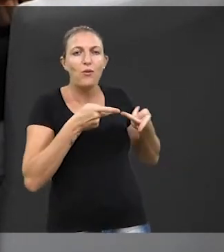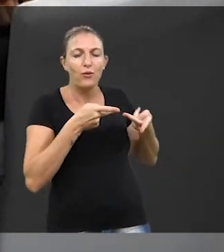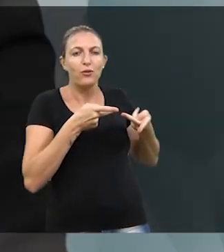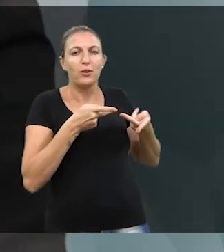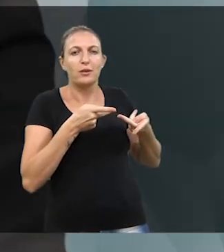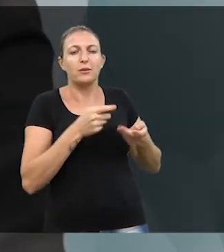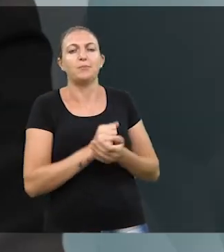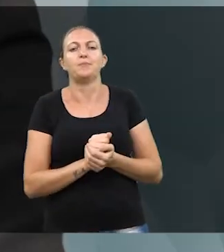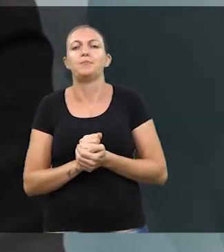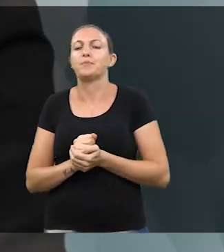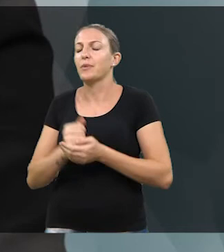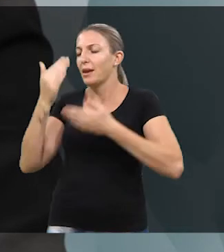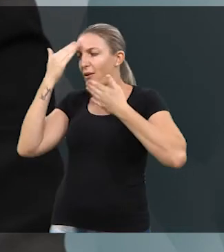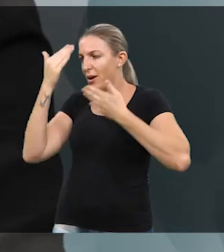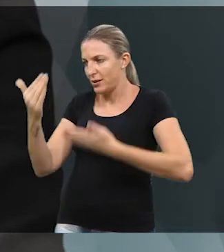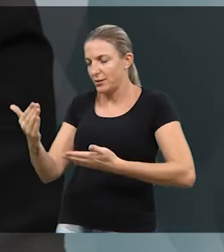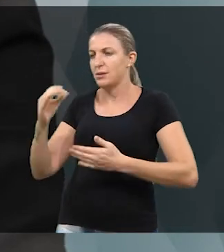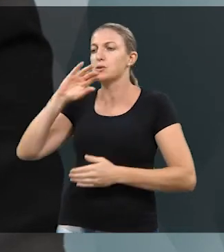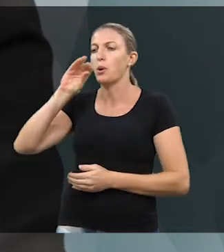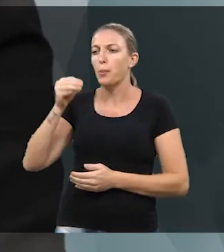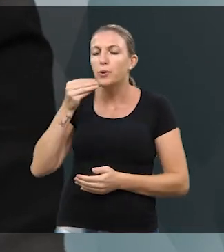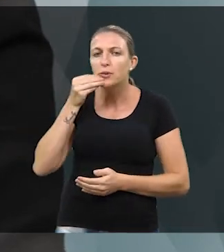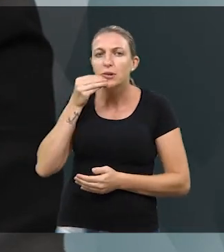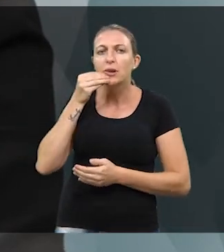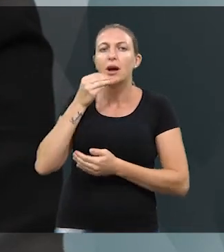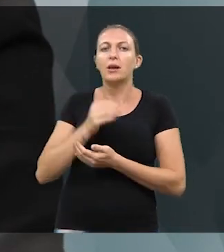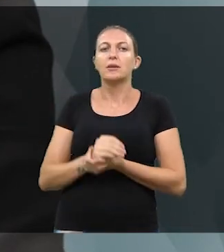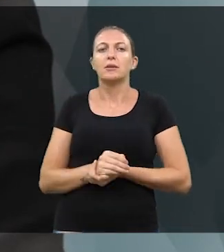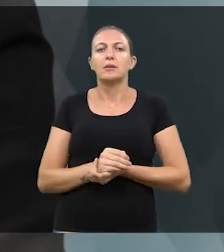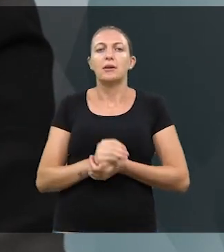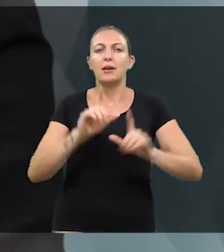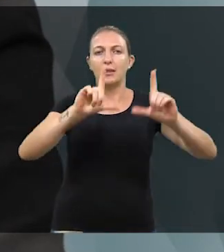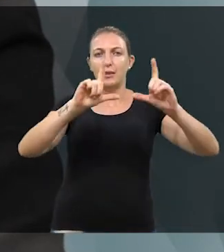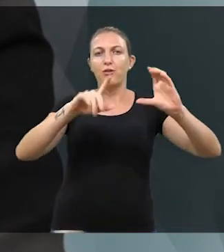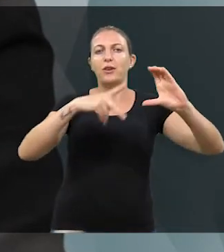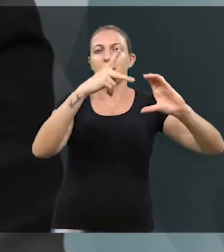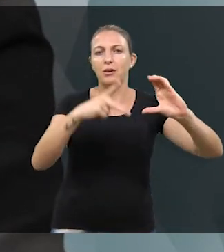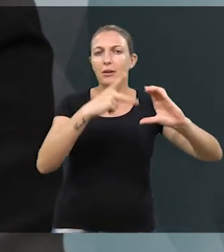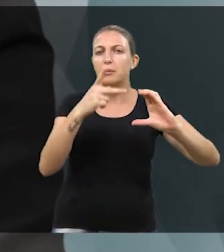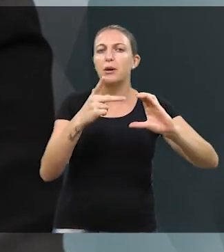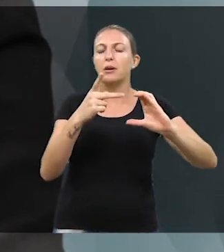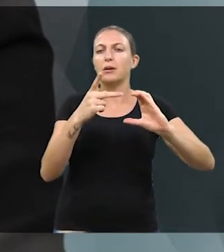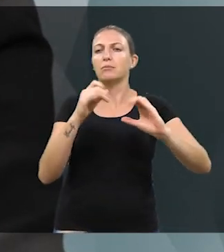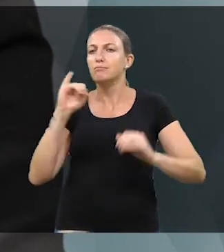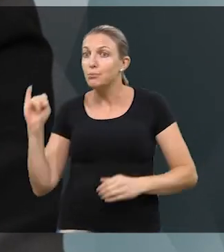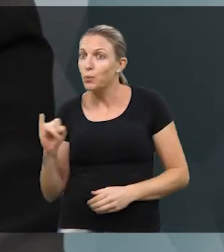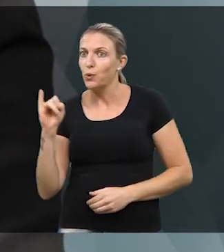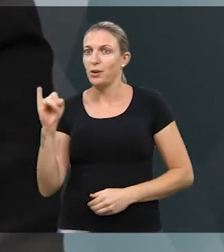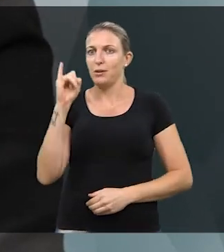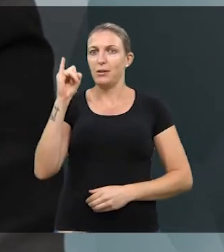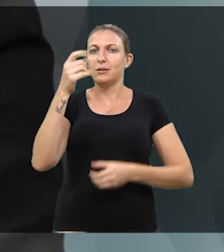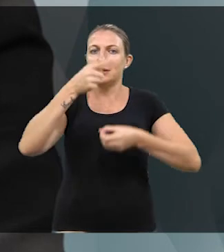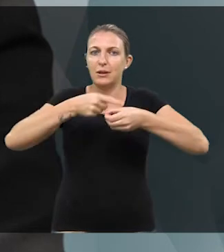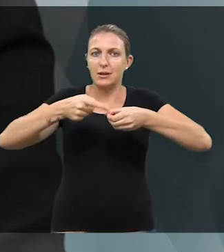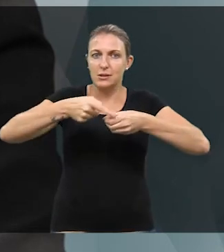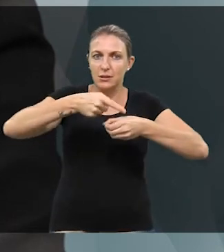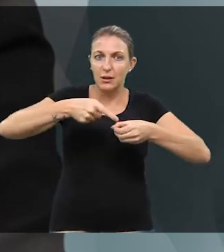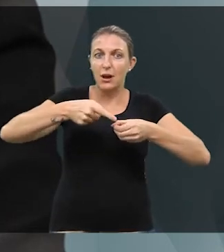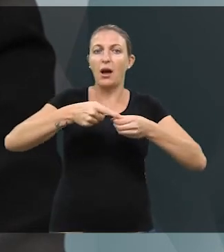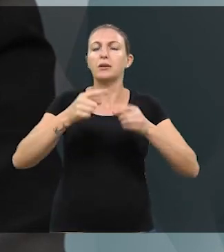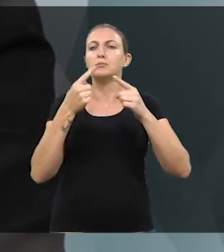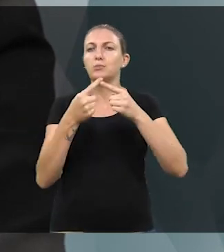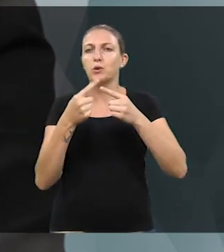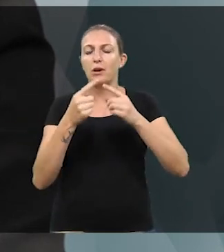vereadores eu que agradeço a oportunidade dele né ea tv câmara aqui que é um canal importante que a nossa cidade é um braço de comunicação